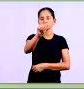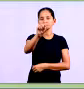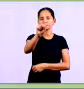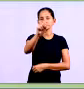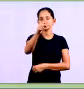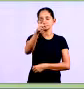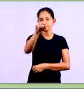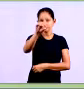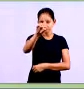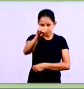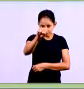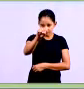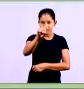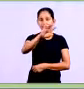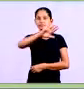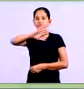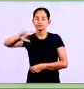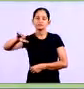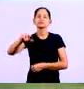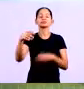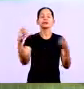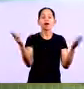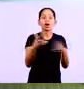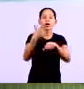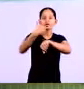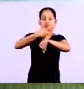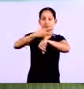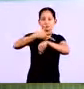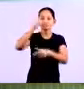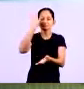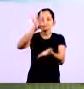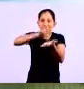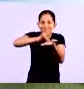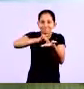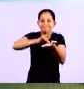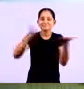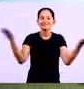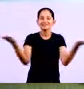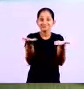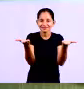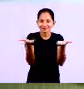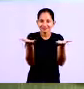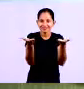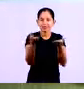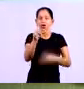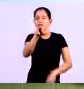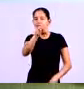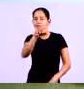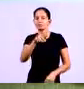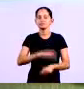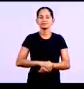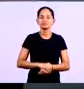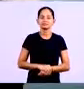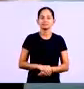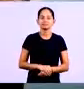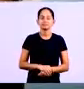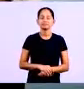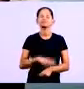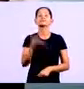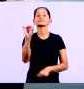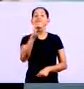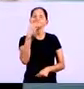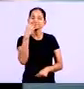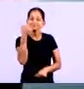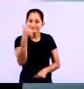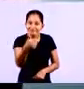é elusão. E agora sim, de novo o vídeo com os meninos, com os irmãos. Vamos lá? Olá, tudo